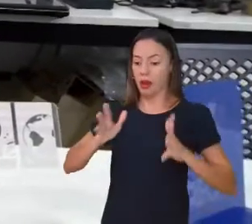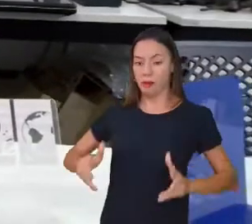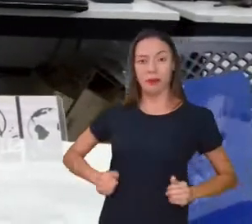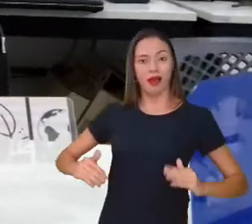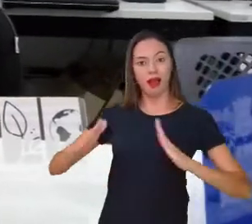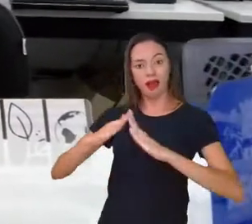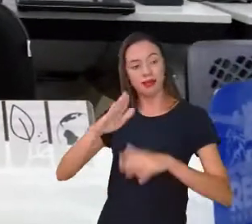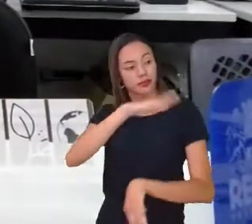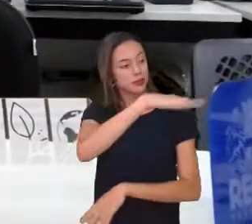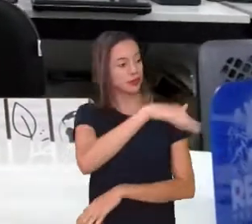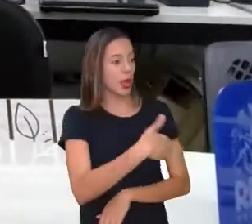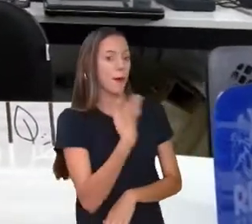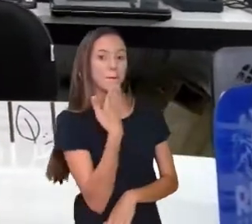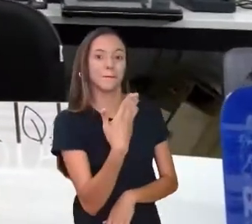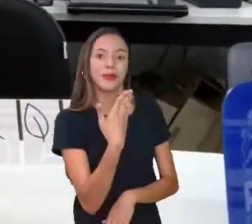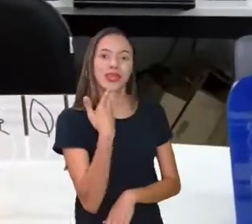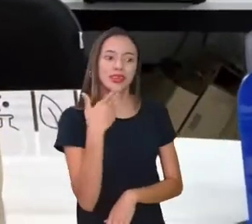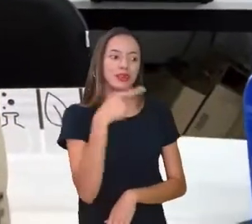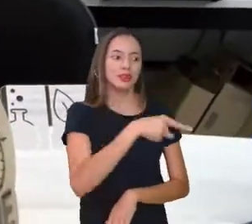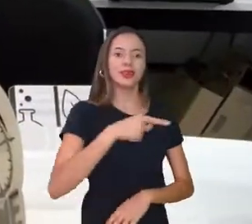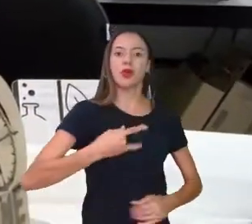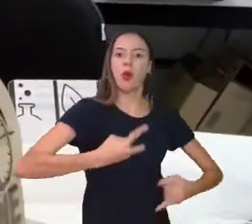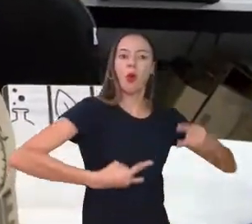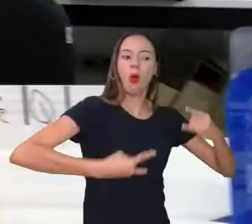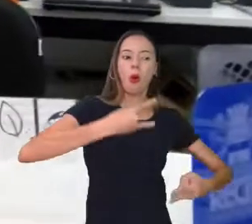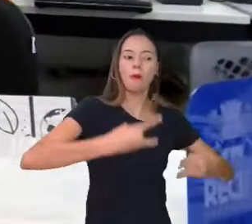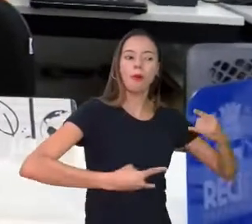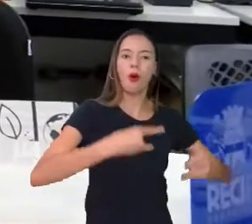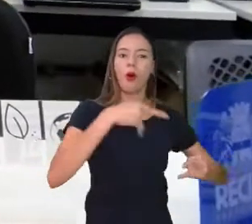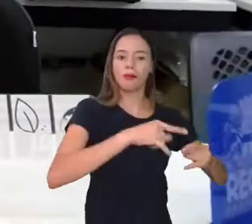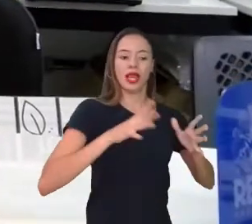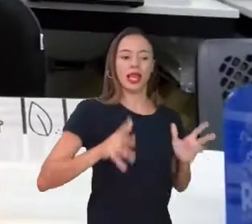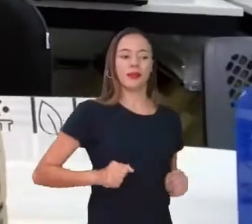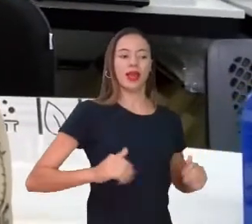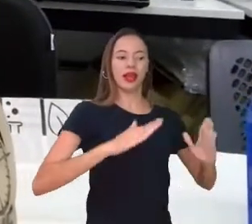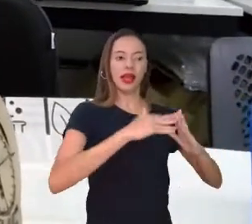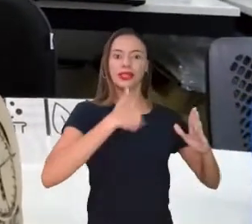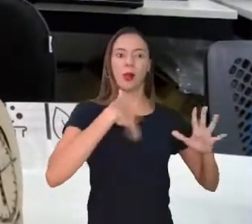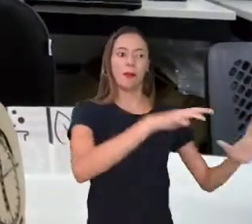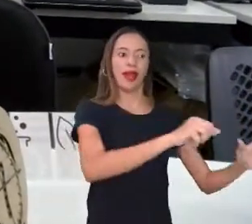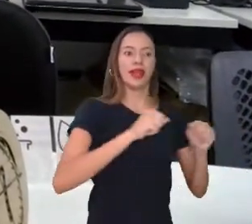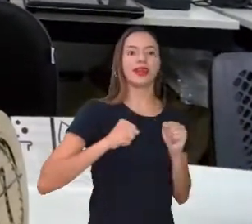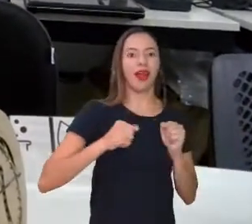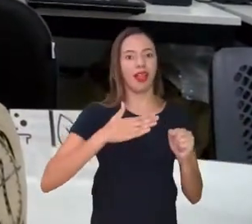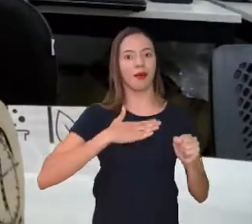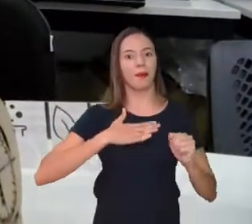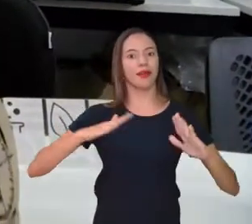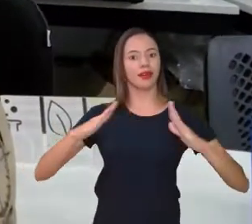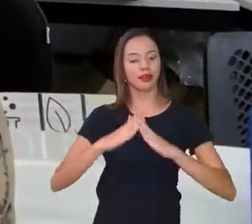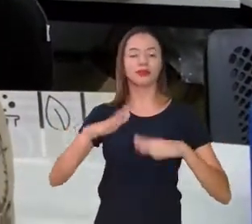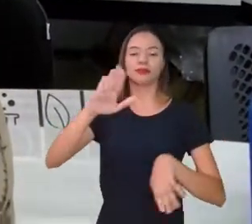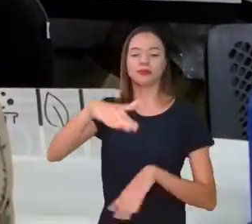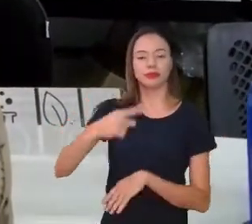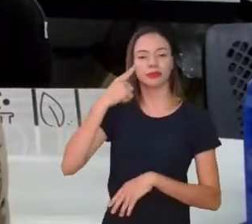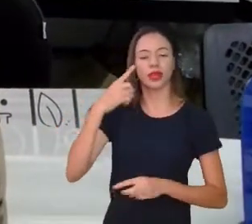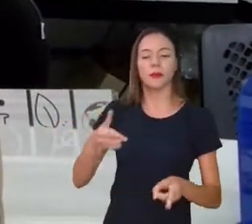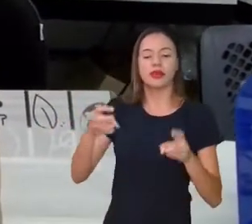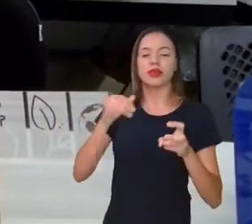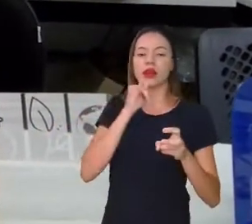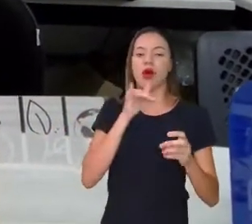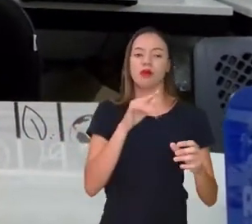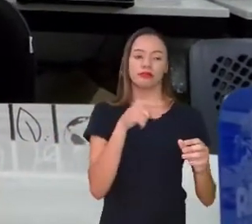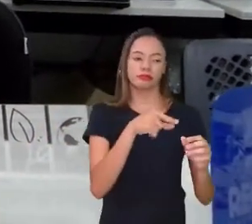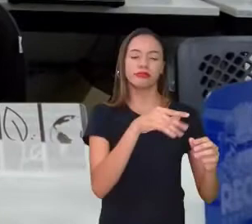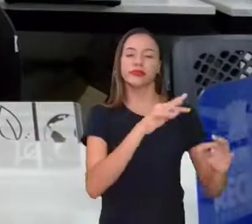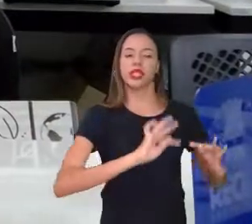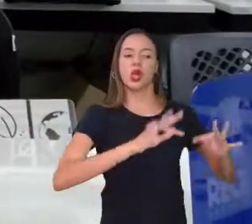da robótica fazer um aqui para levar lá para casa. Né? Pois Então a é. gente percebe que todas essas conexões de tecnologias digitais,